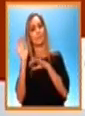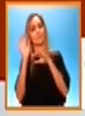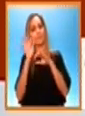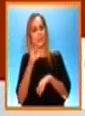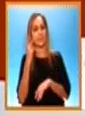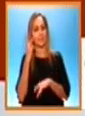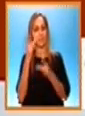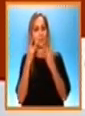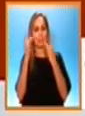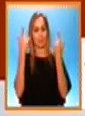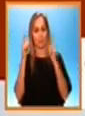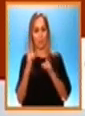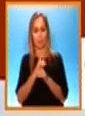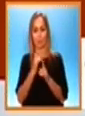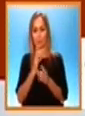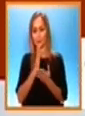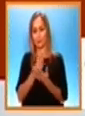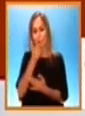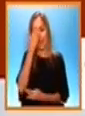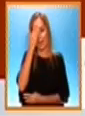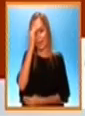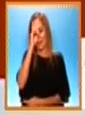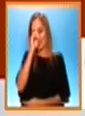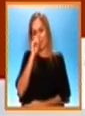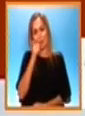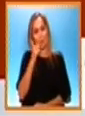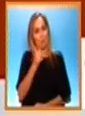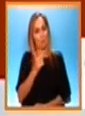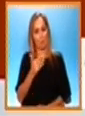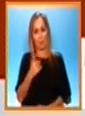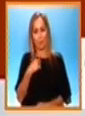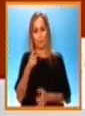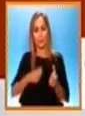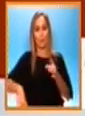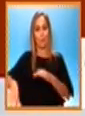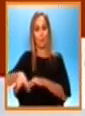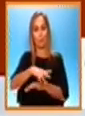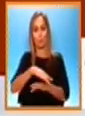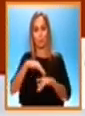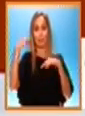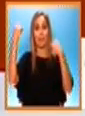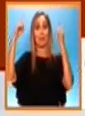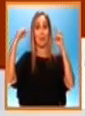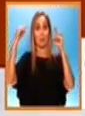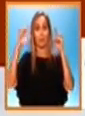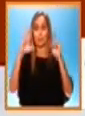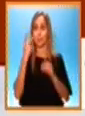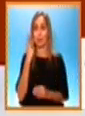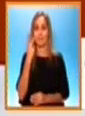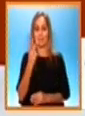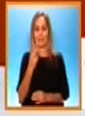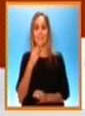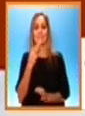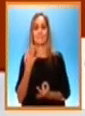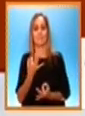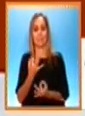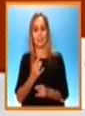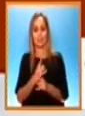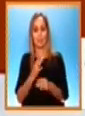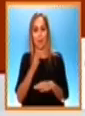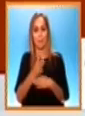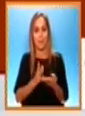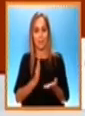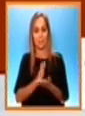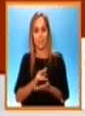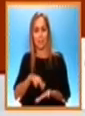este espetáculo porque só traz boas recordações. O público enlouquece no espetáculo, a verdade é esta, porque a meio do espetáculo já estão de pé,